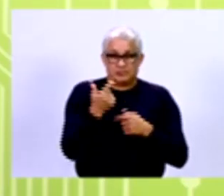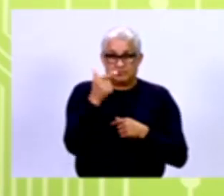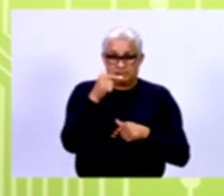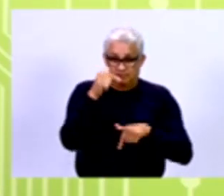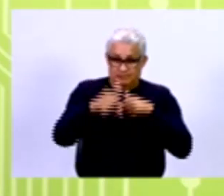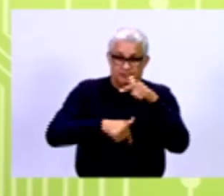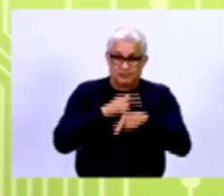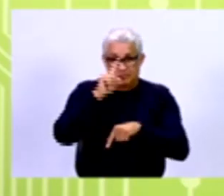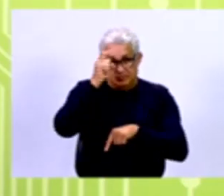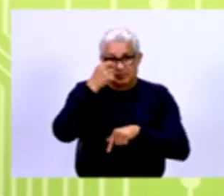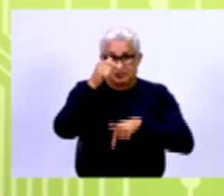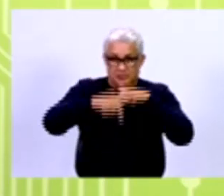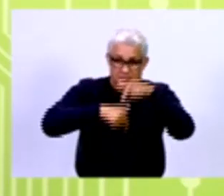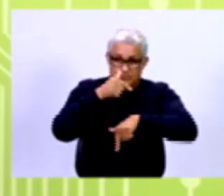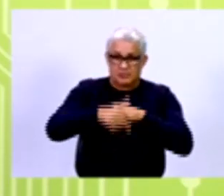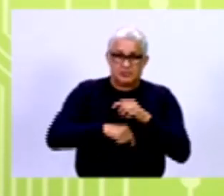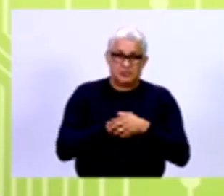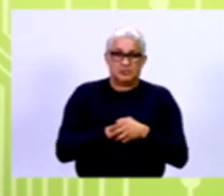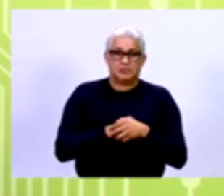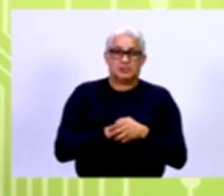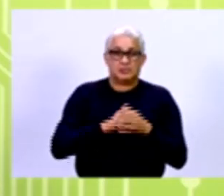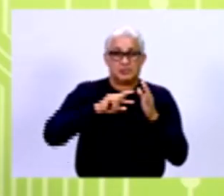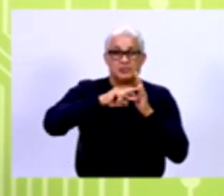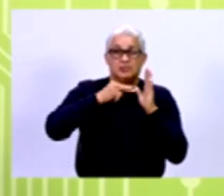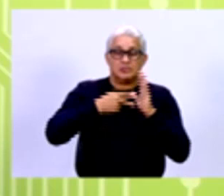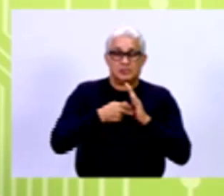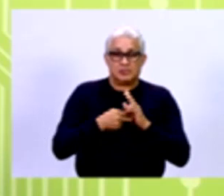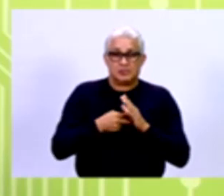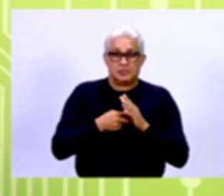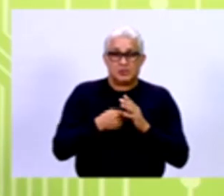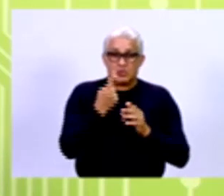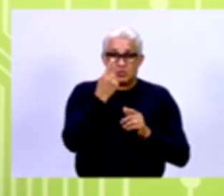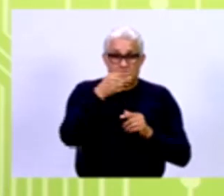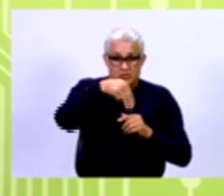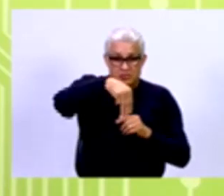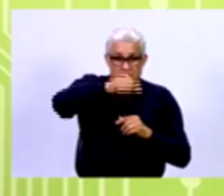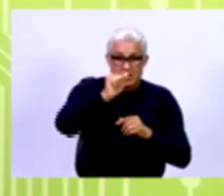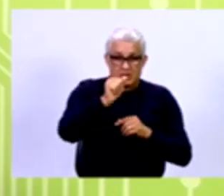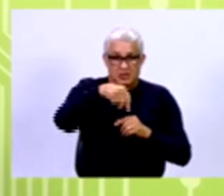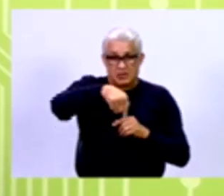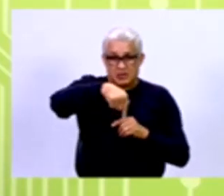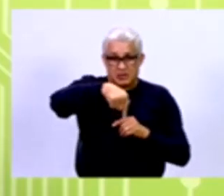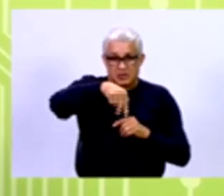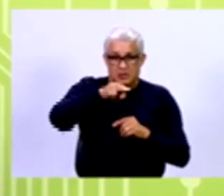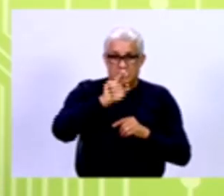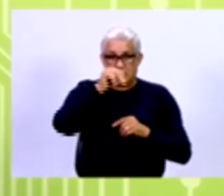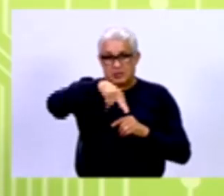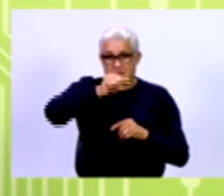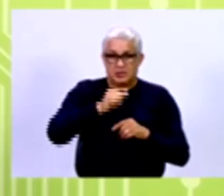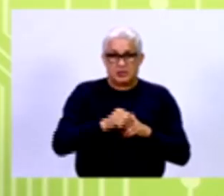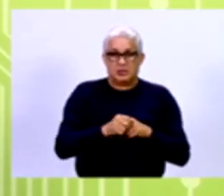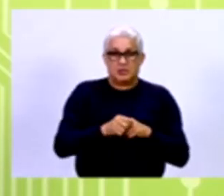foi desempregado, isso significa que um posto numa máquina também foi desempregado. Então, as duas